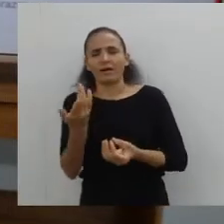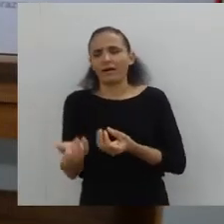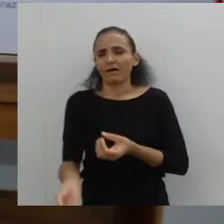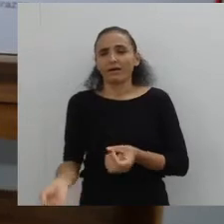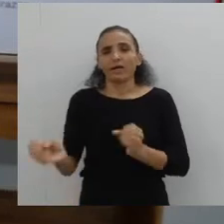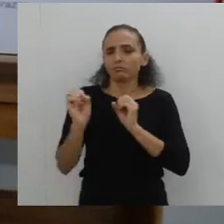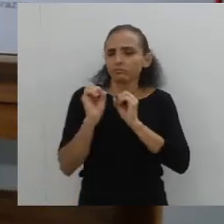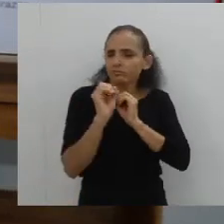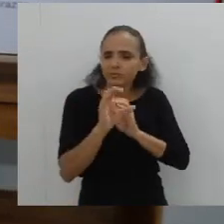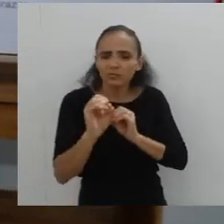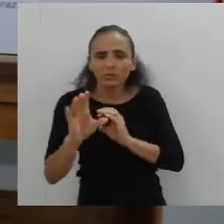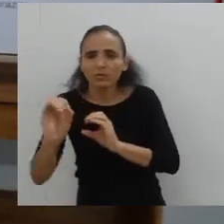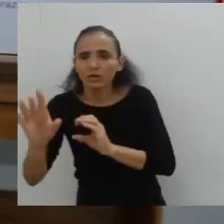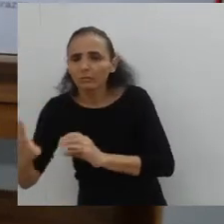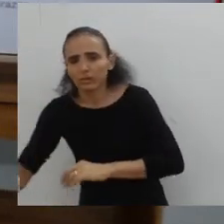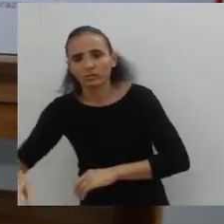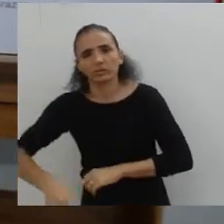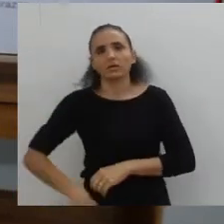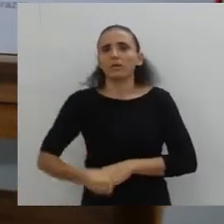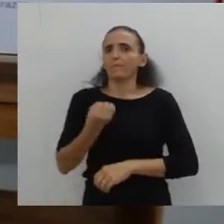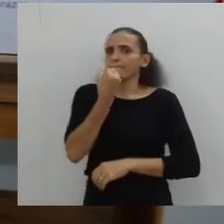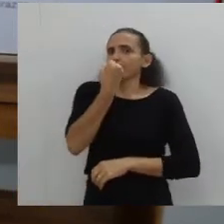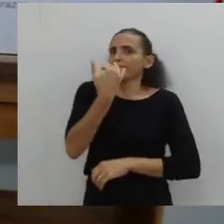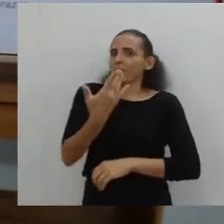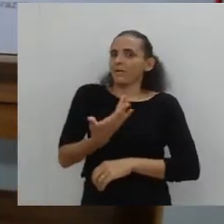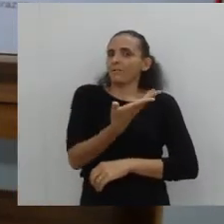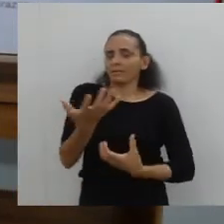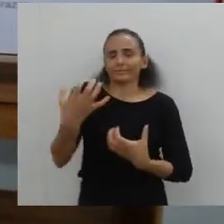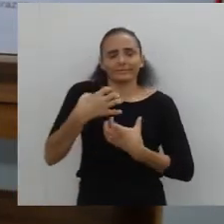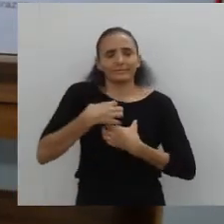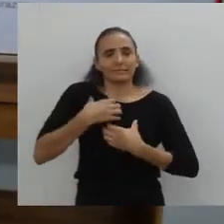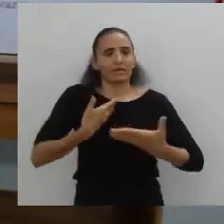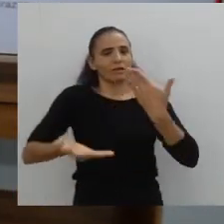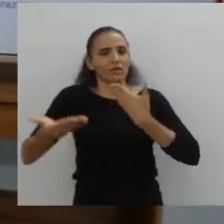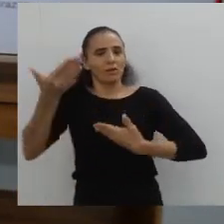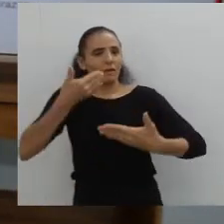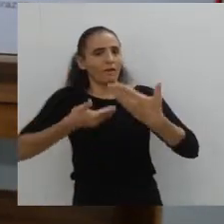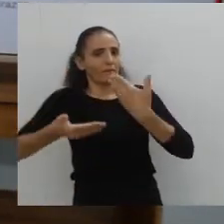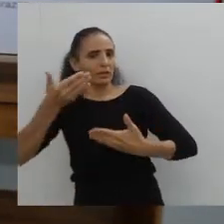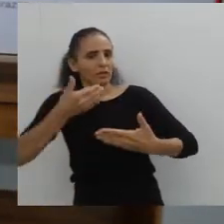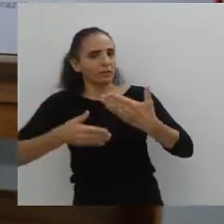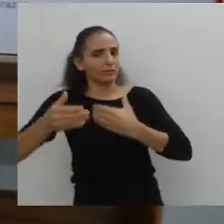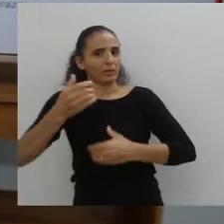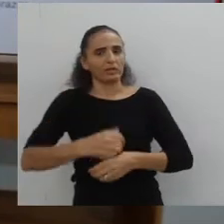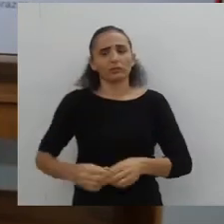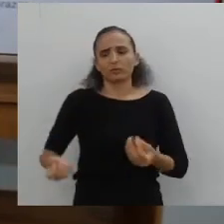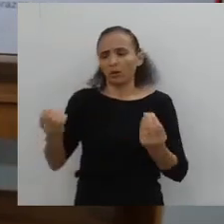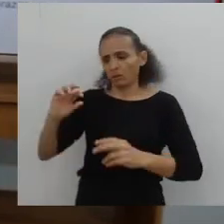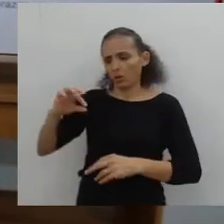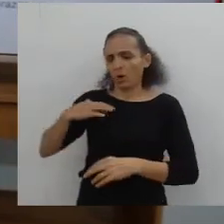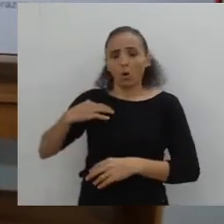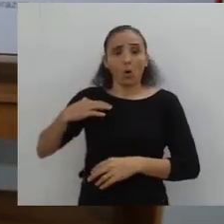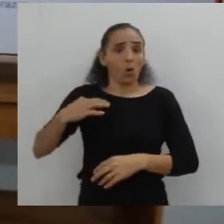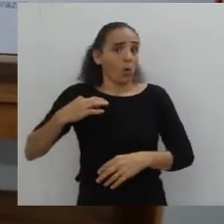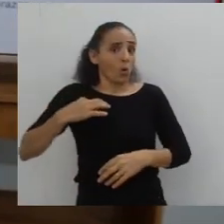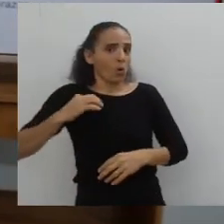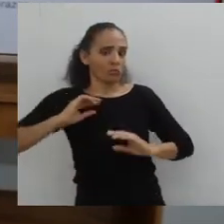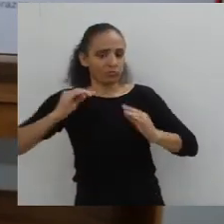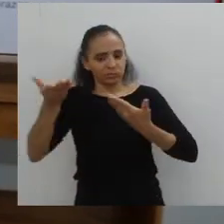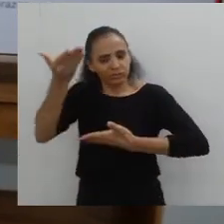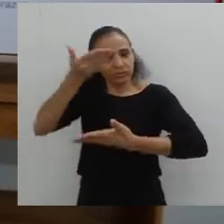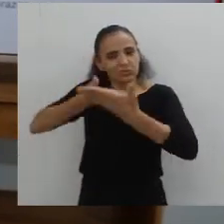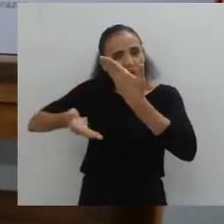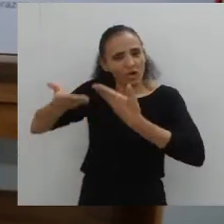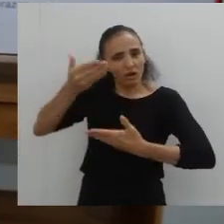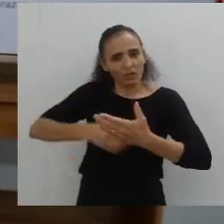muito forte e, portanto, ele contribui para que a gente possa formar a nossa individualidade, né? Para que nós possamos desenvolver a